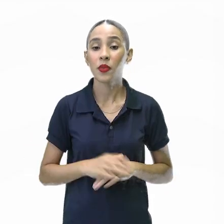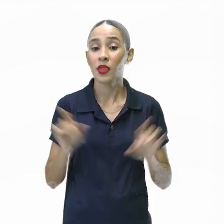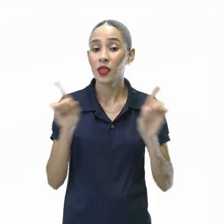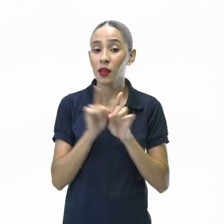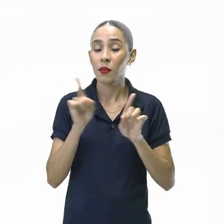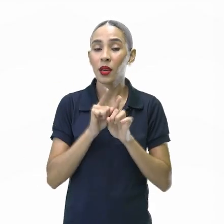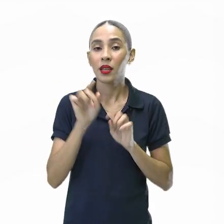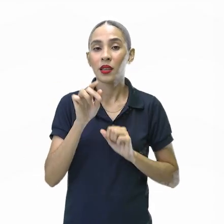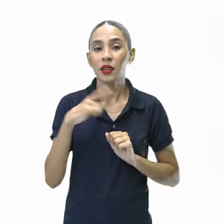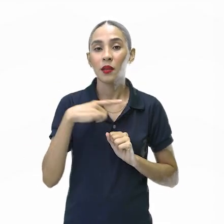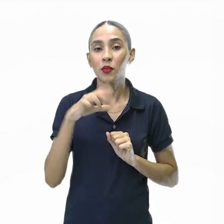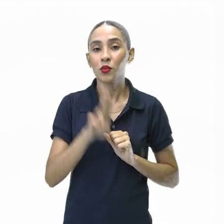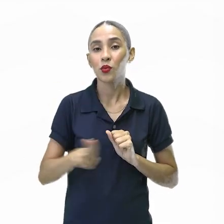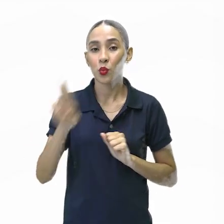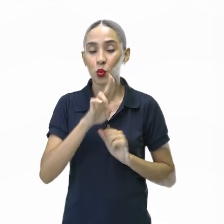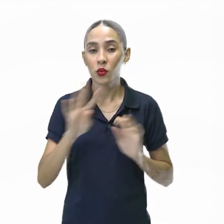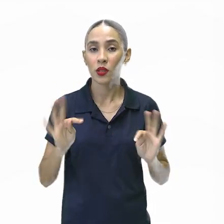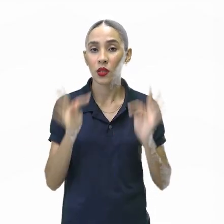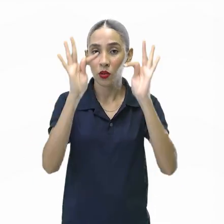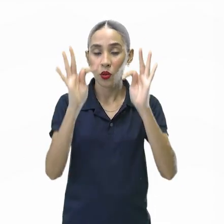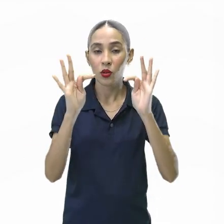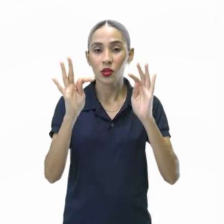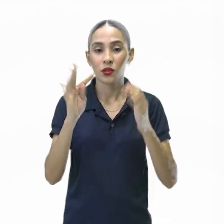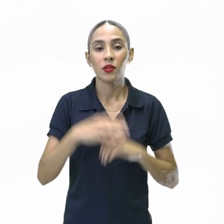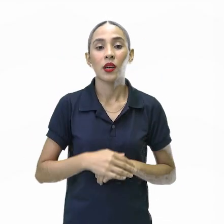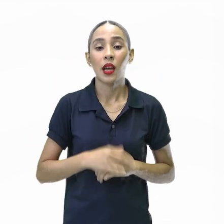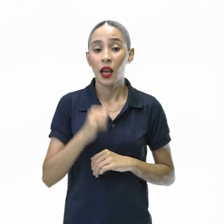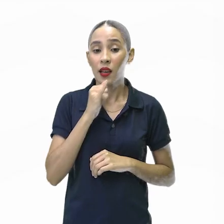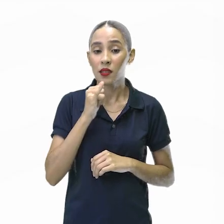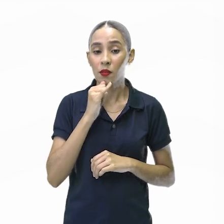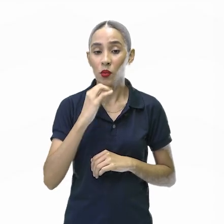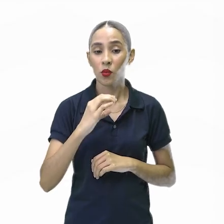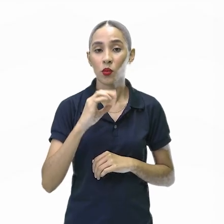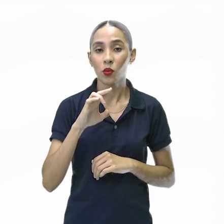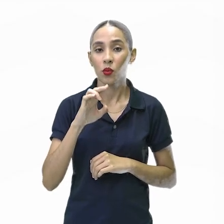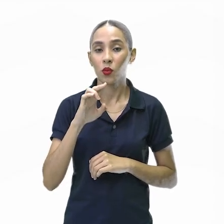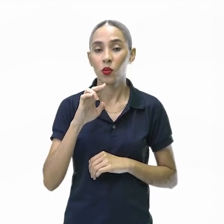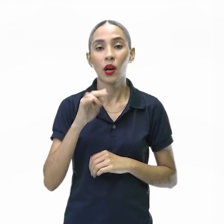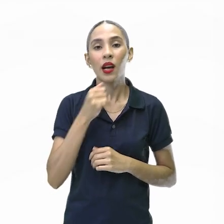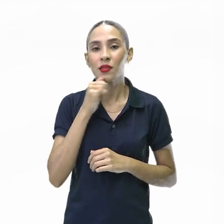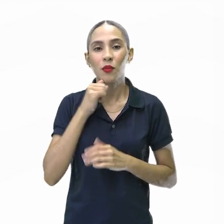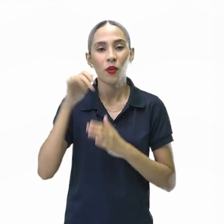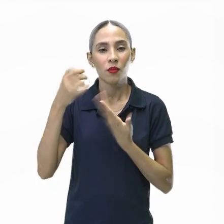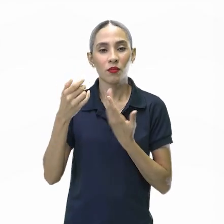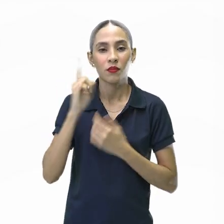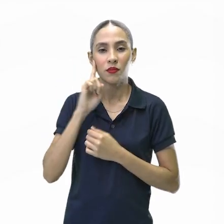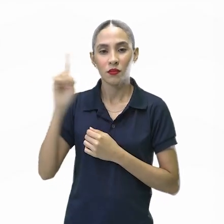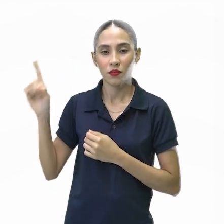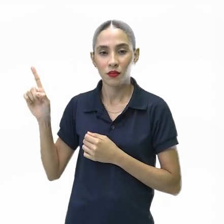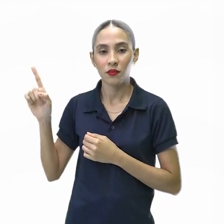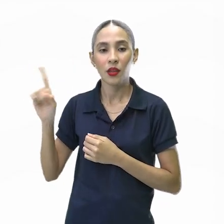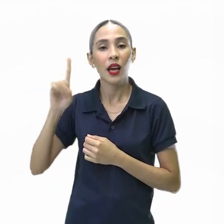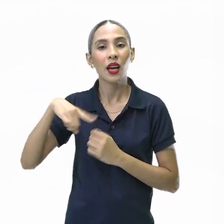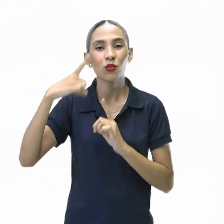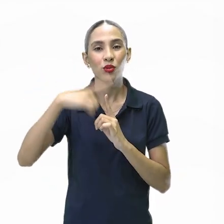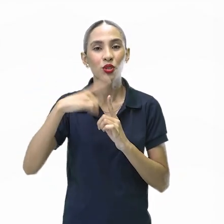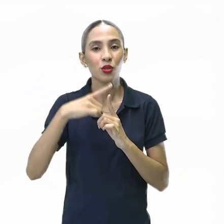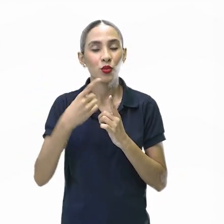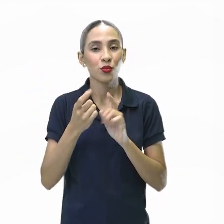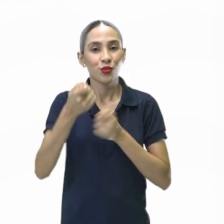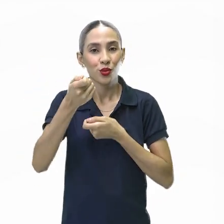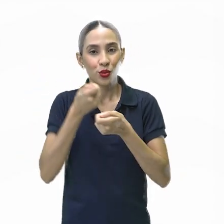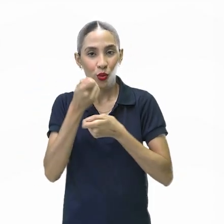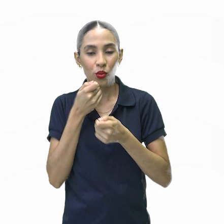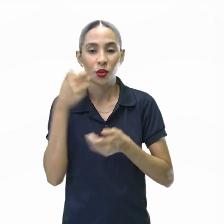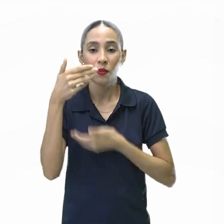como aplicação tecnológica a agricultura de precisão. A agricultura de precisão é um modo de gestão